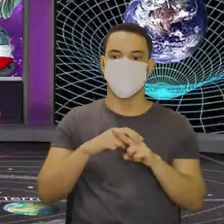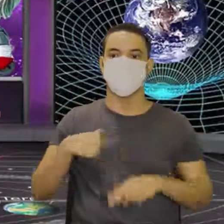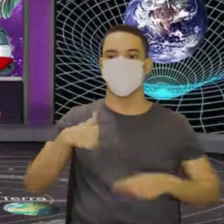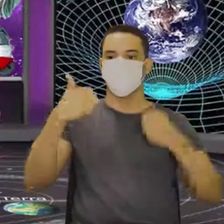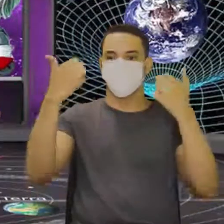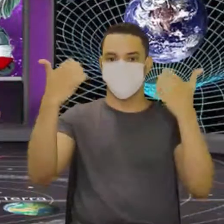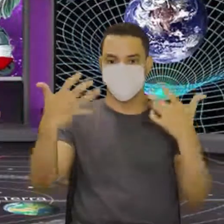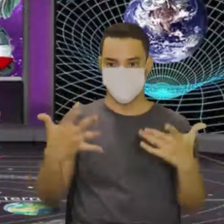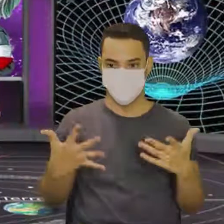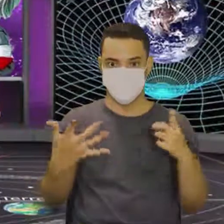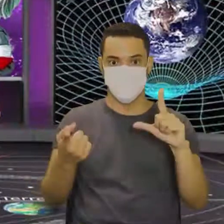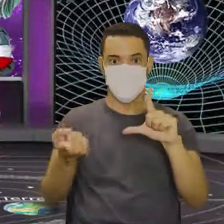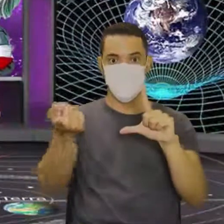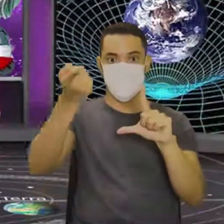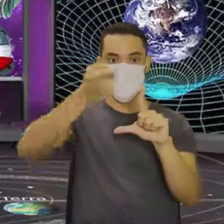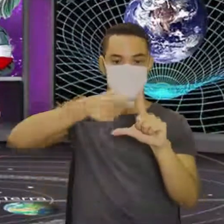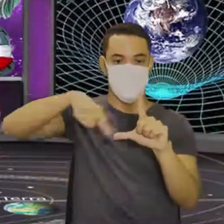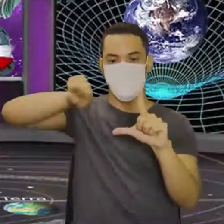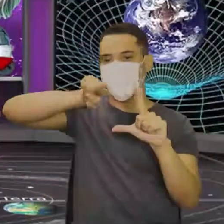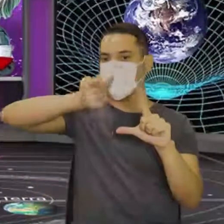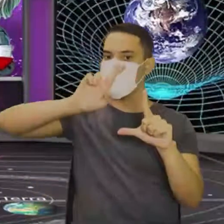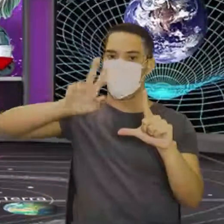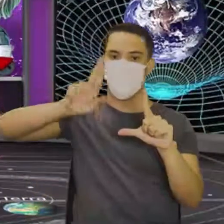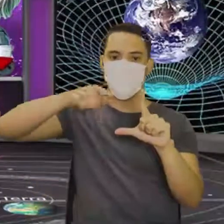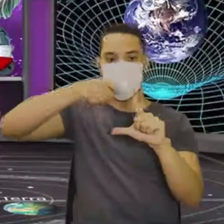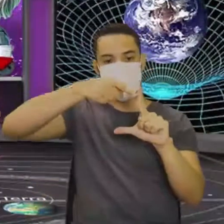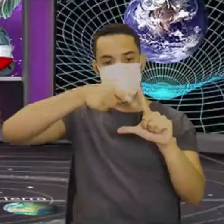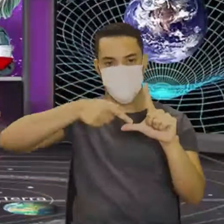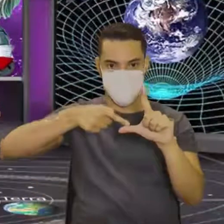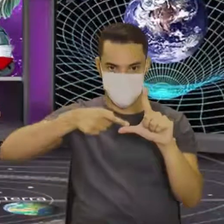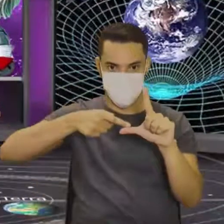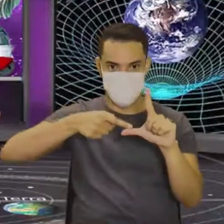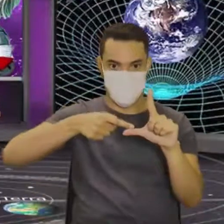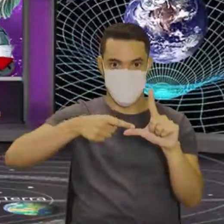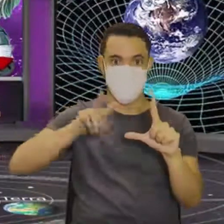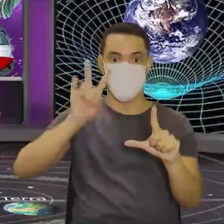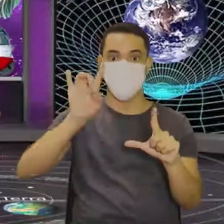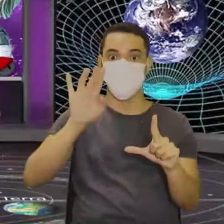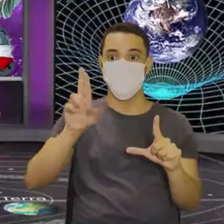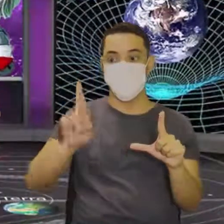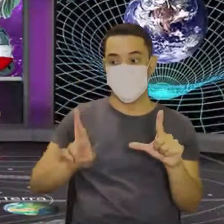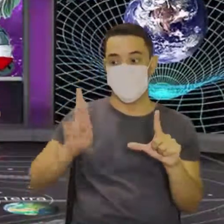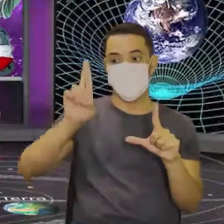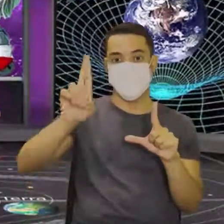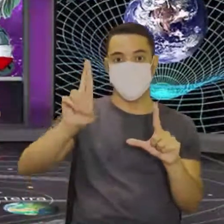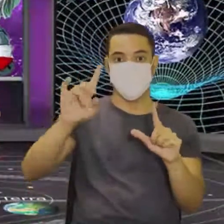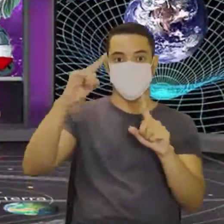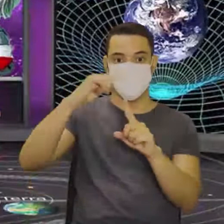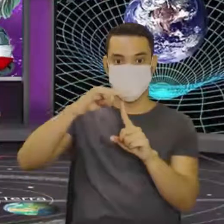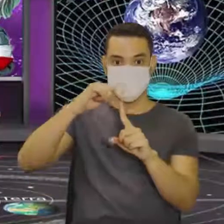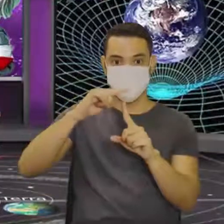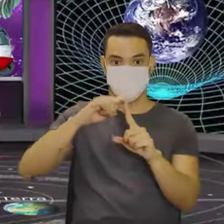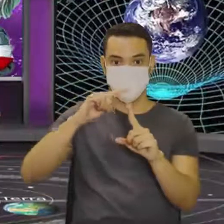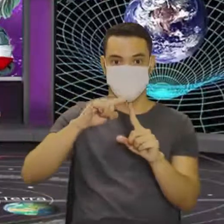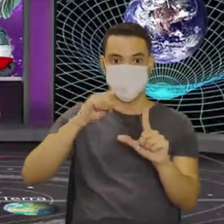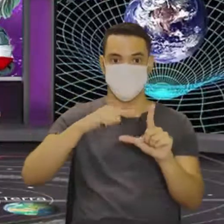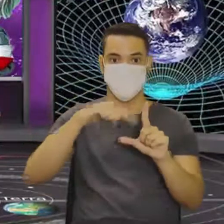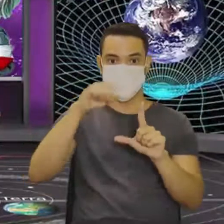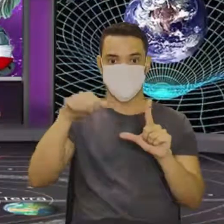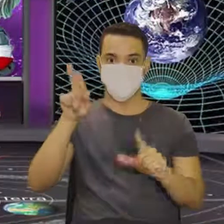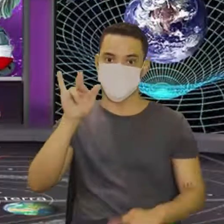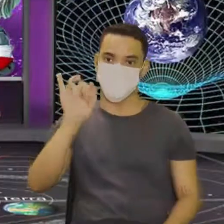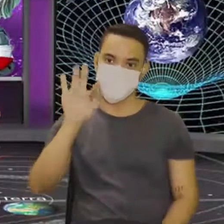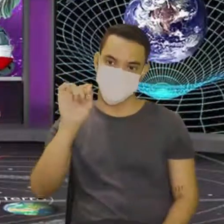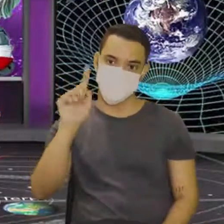a curva, que na verdade não é curva, né? A curva é só para representar o tipo de gráfico desse gerador, é